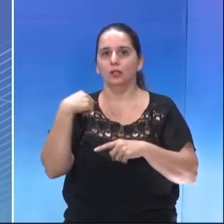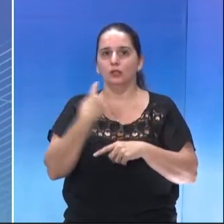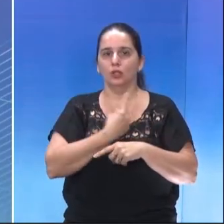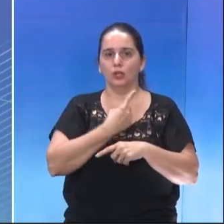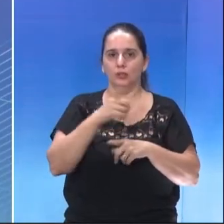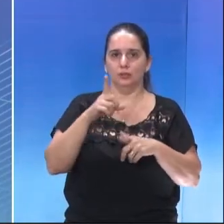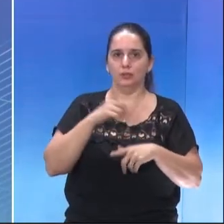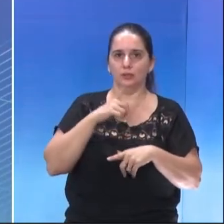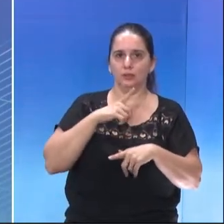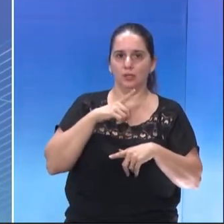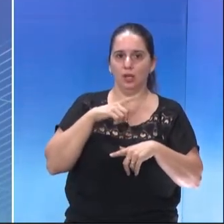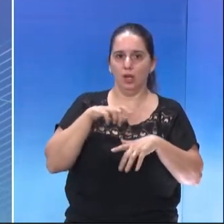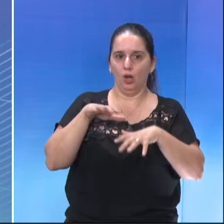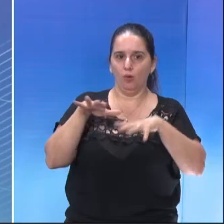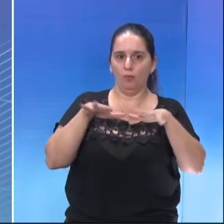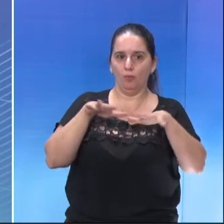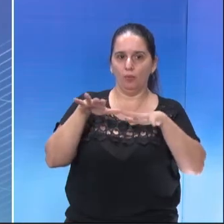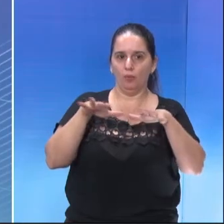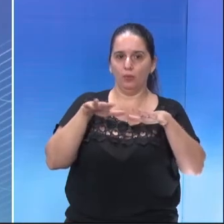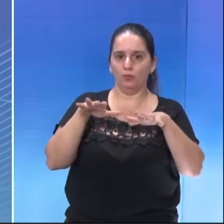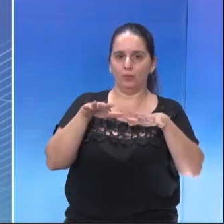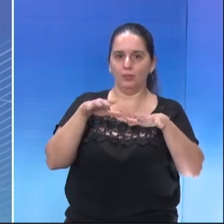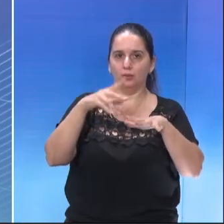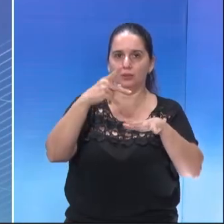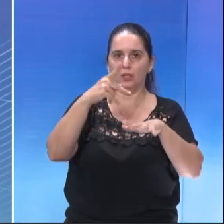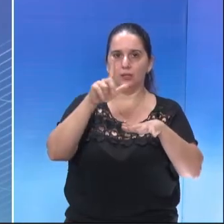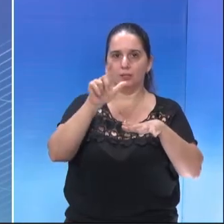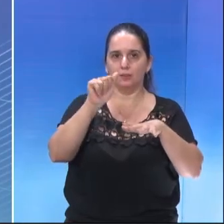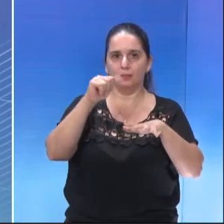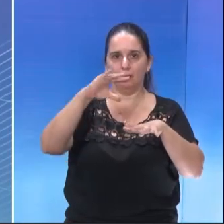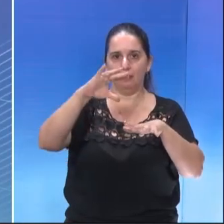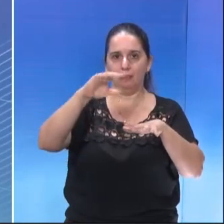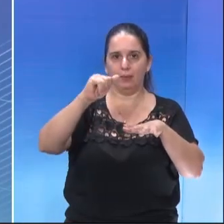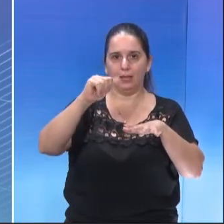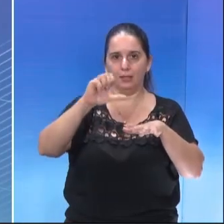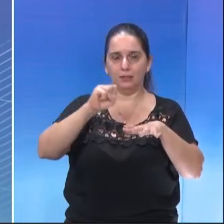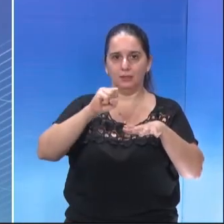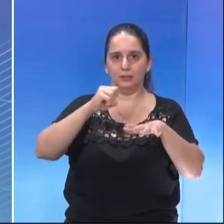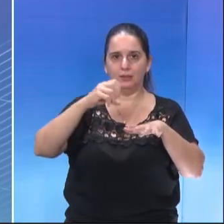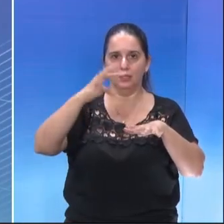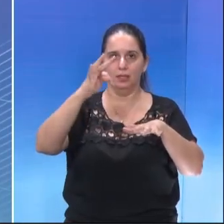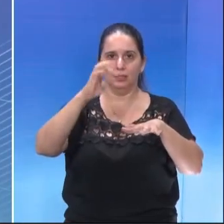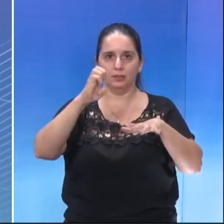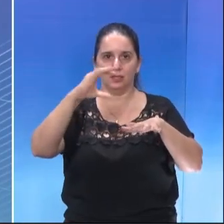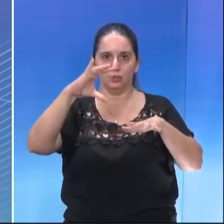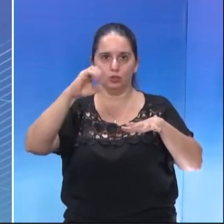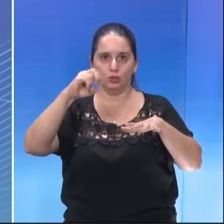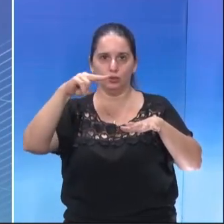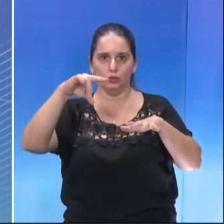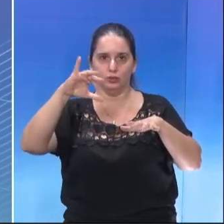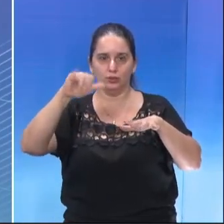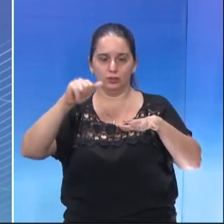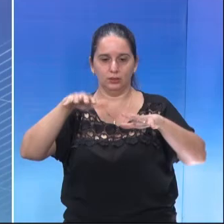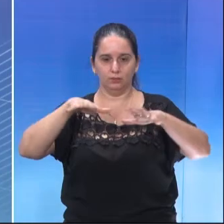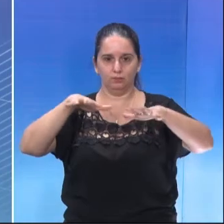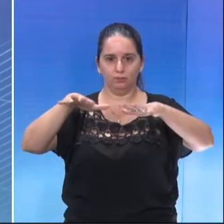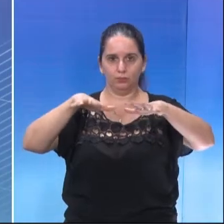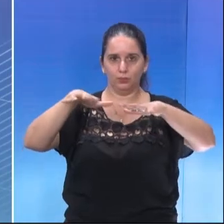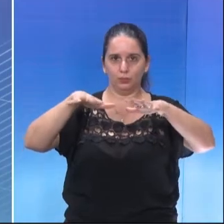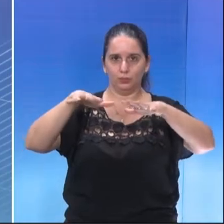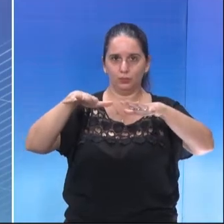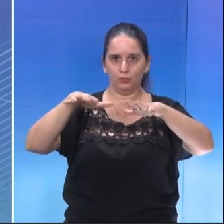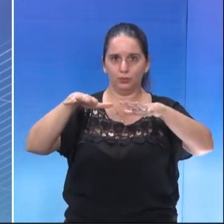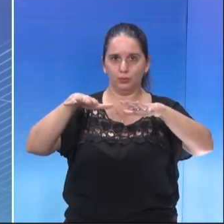movimentos orogêneos, que é os movimentos das placas tectônicas. Quando ocorre o movimento dessa placa tectônica, a gente vai ter o quê? Um